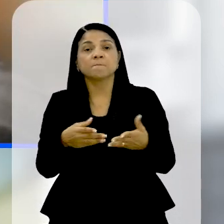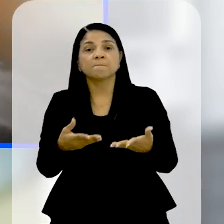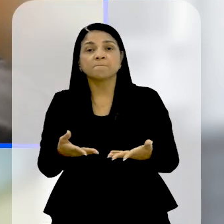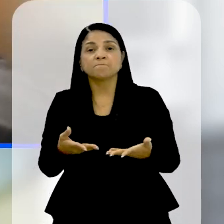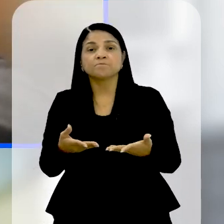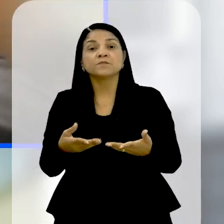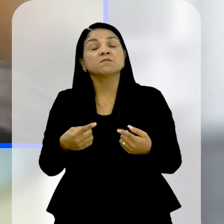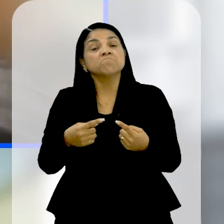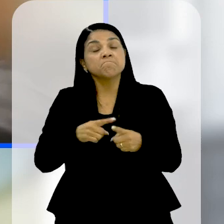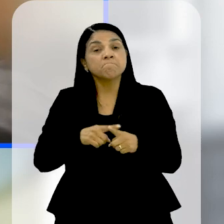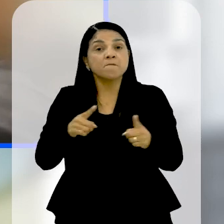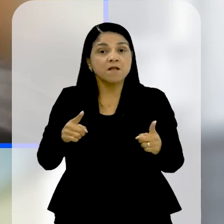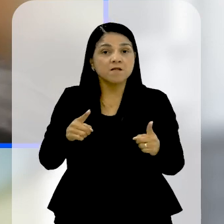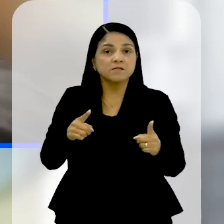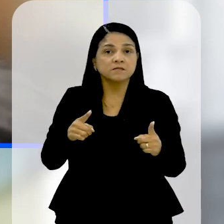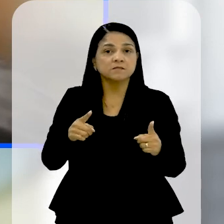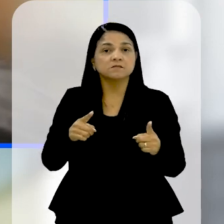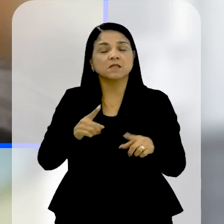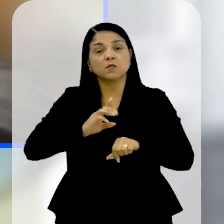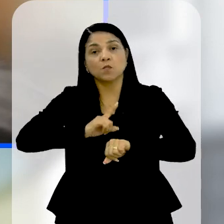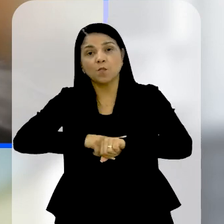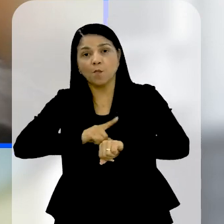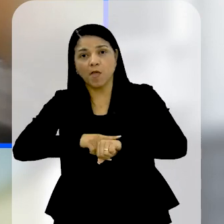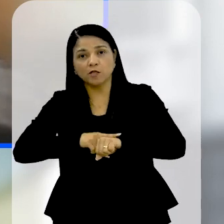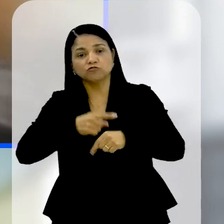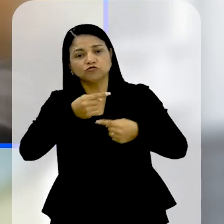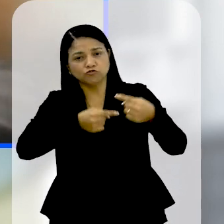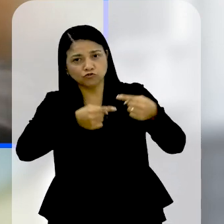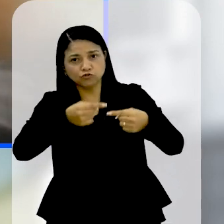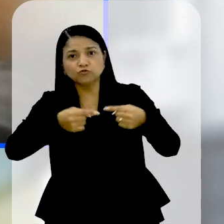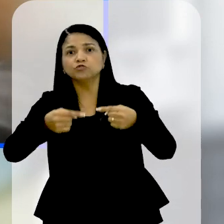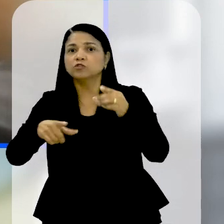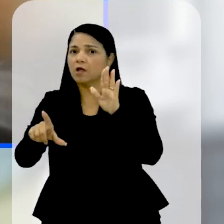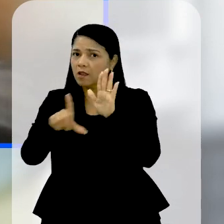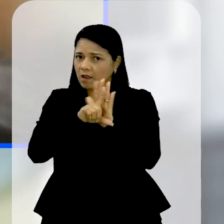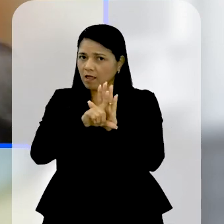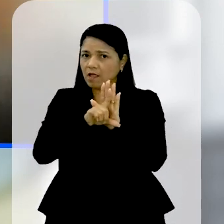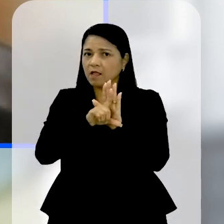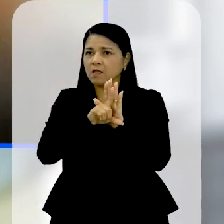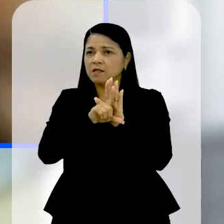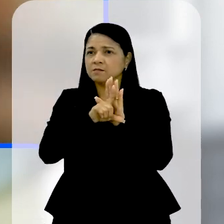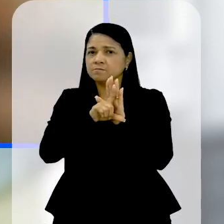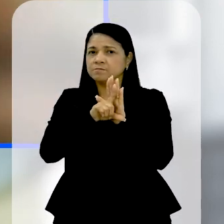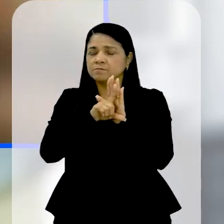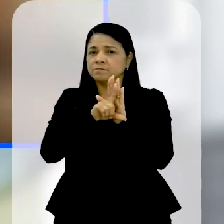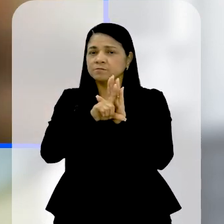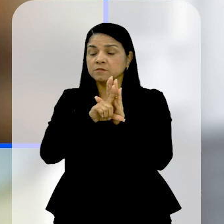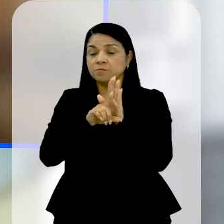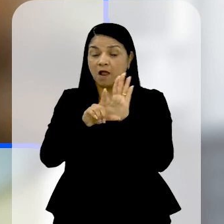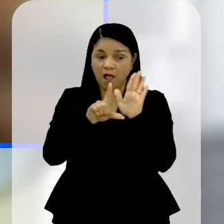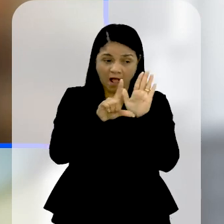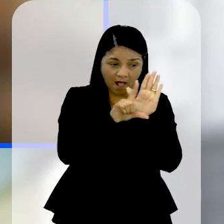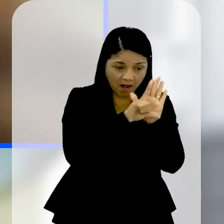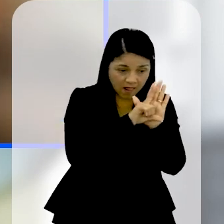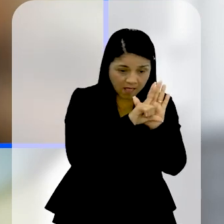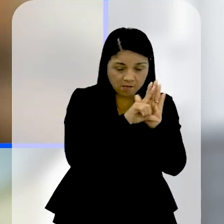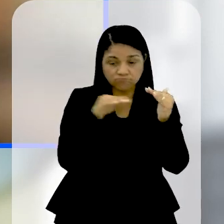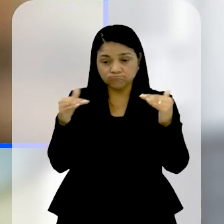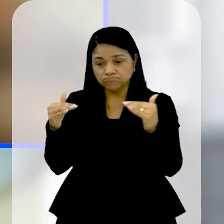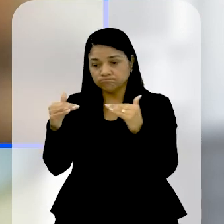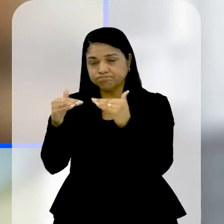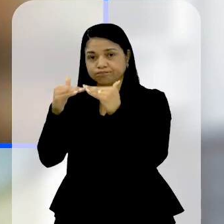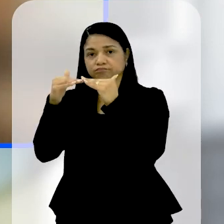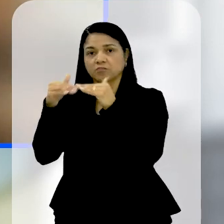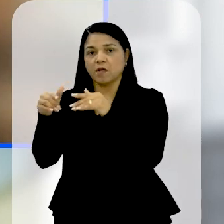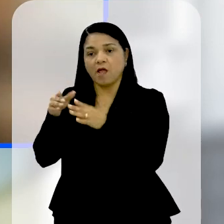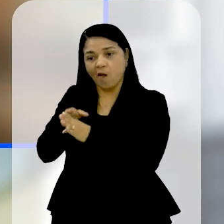mudaram, mas está na hora de a gente discutir essa legislação para alinhar essa legislação com